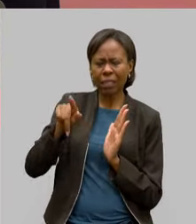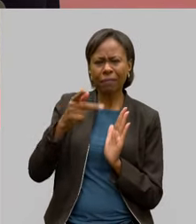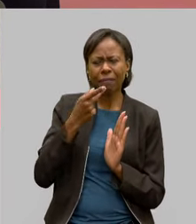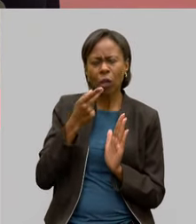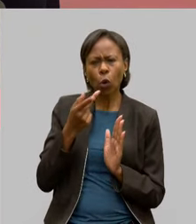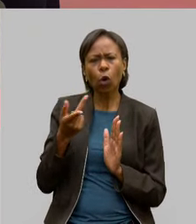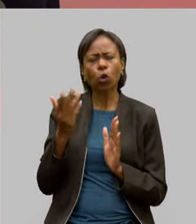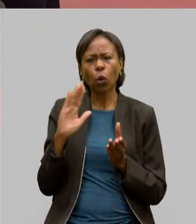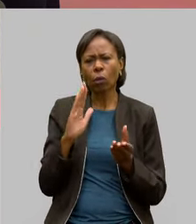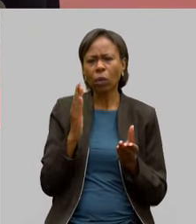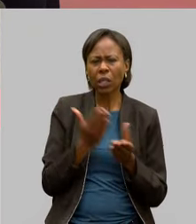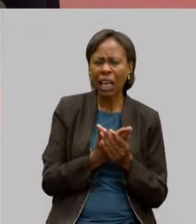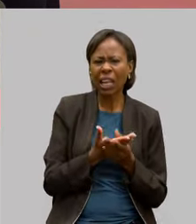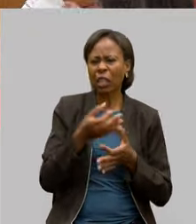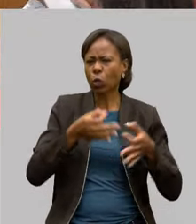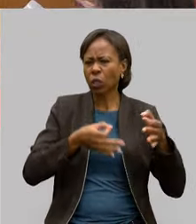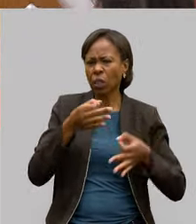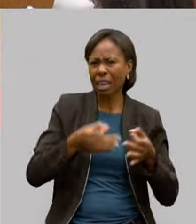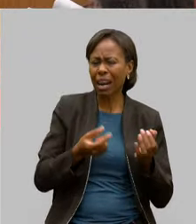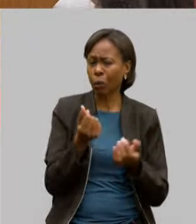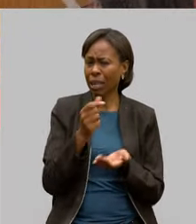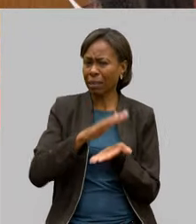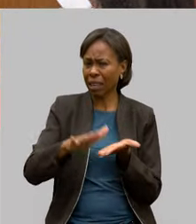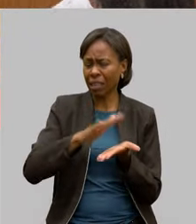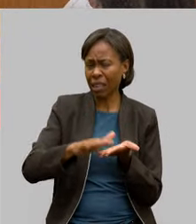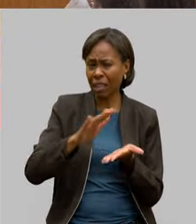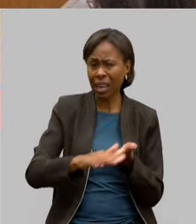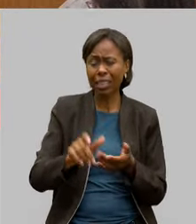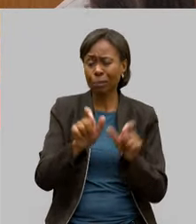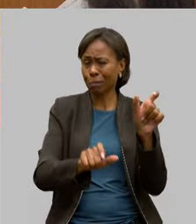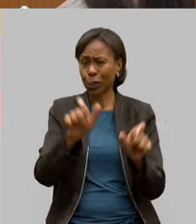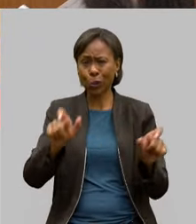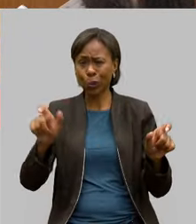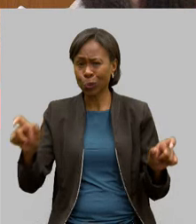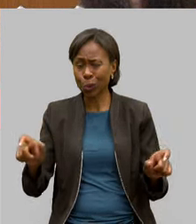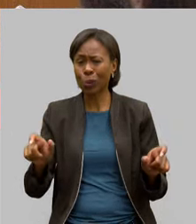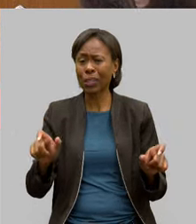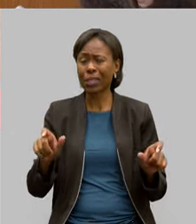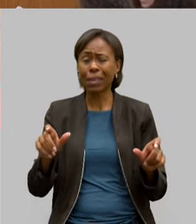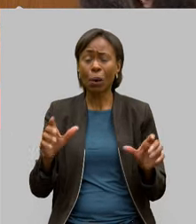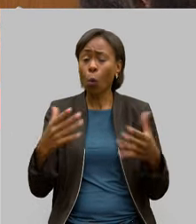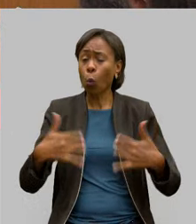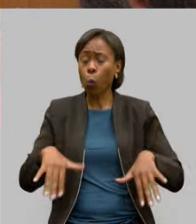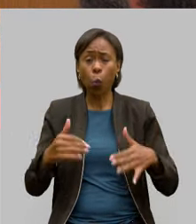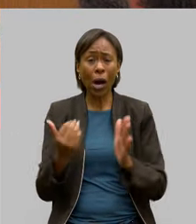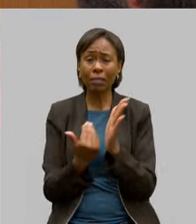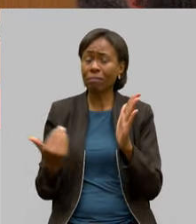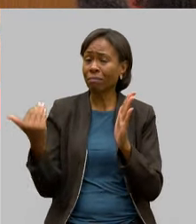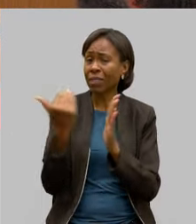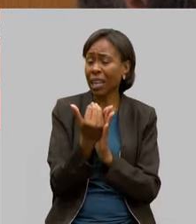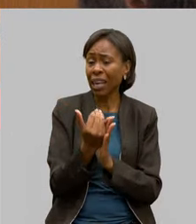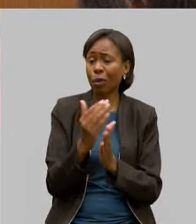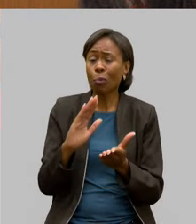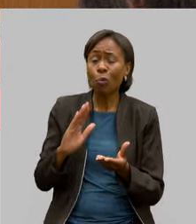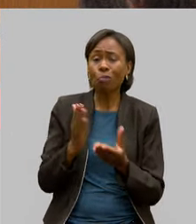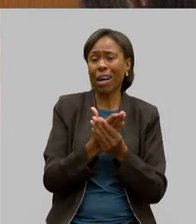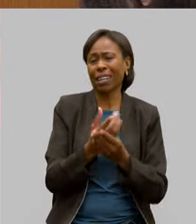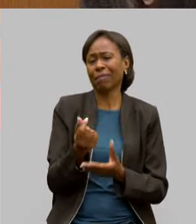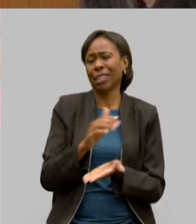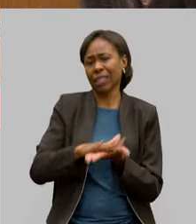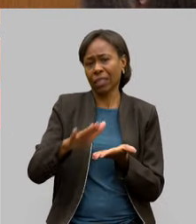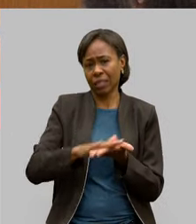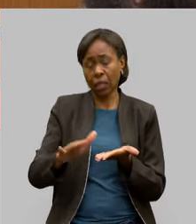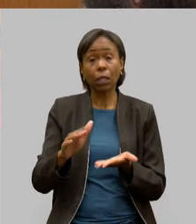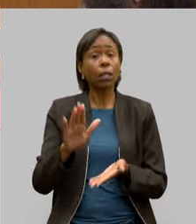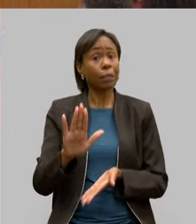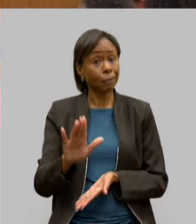corresponde ao gasto de praticamente 25 pessoas para tratamento uma ação judicial né e muit das vezes a gente corre o risco dessa ação